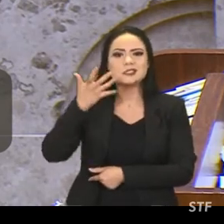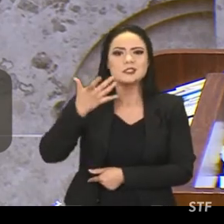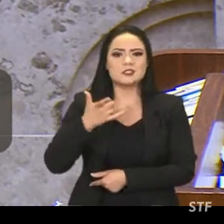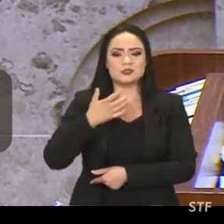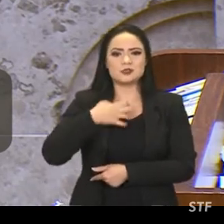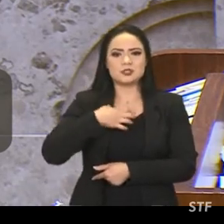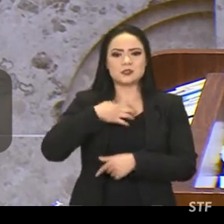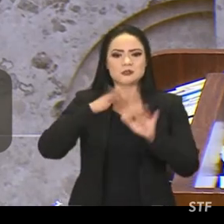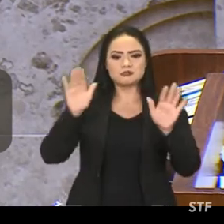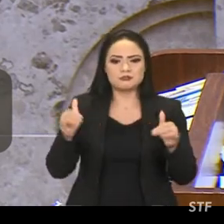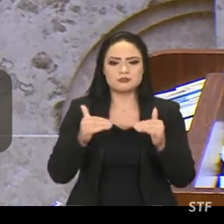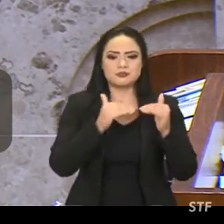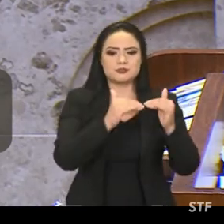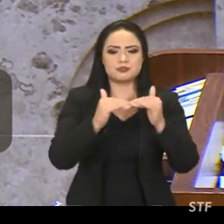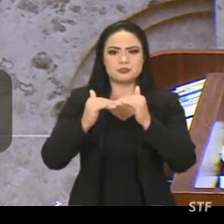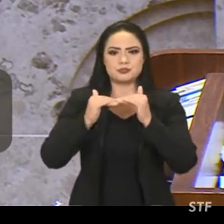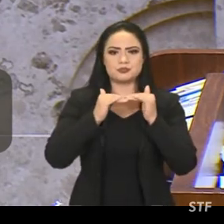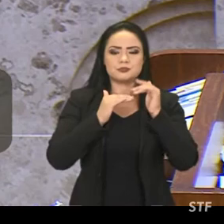judicialiforme e